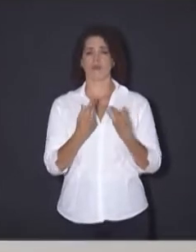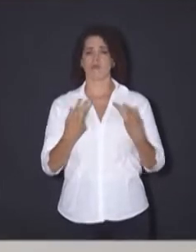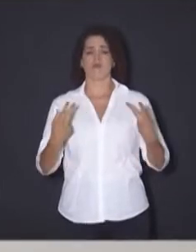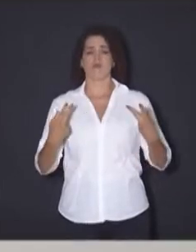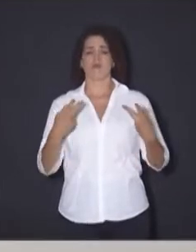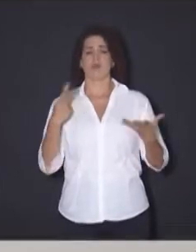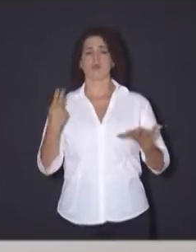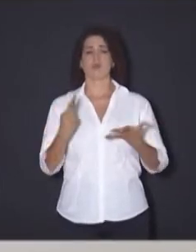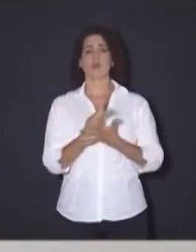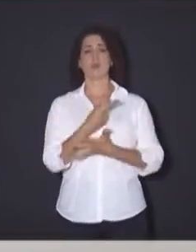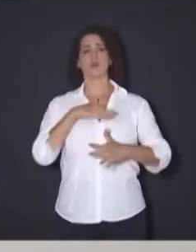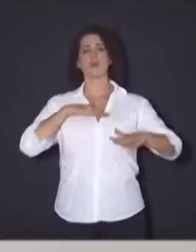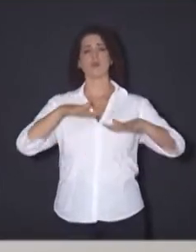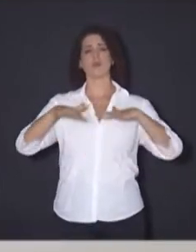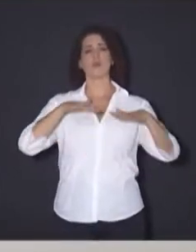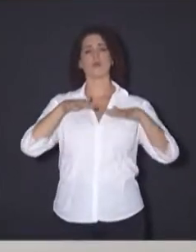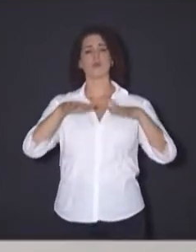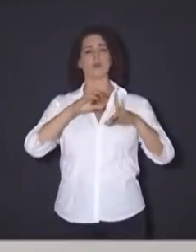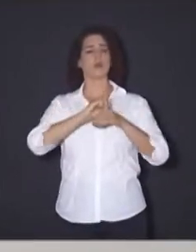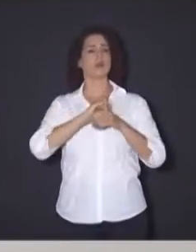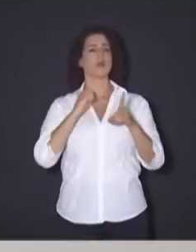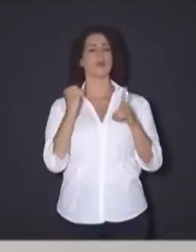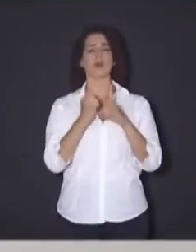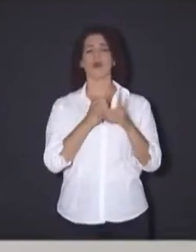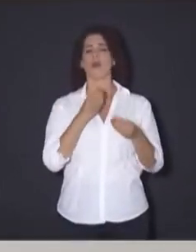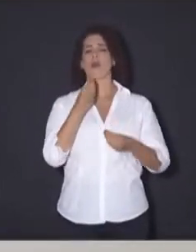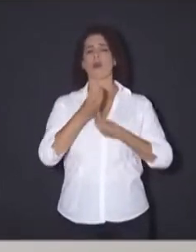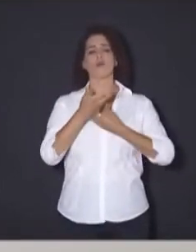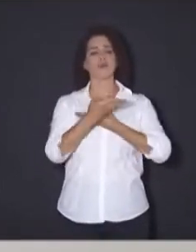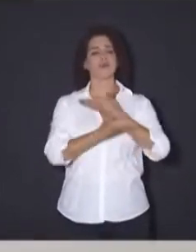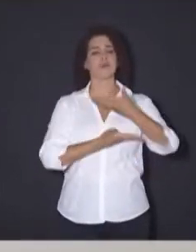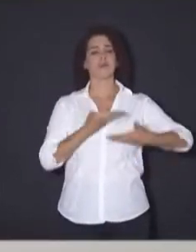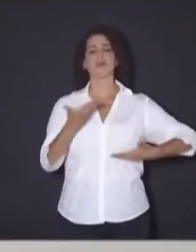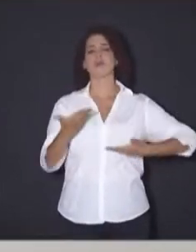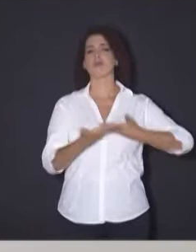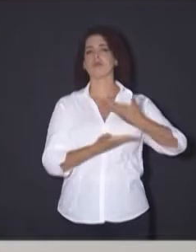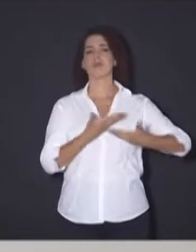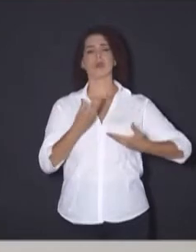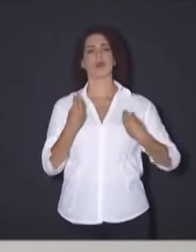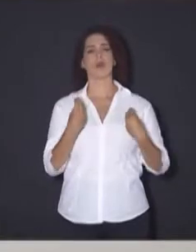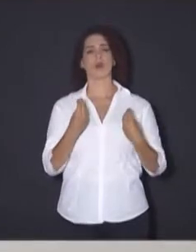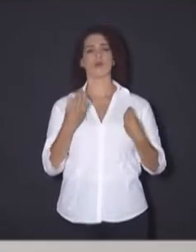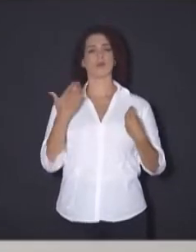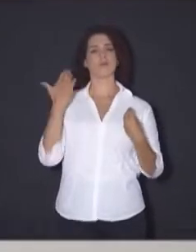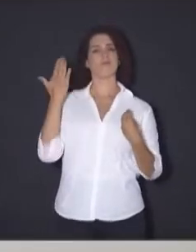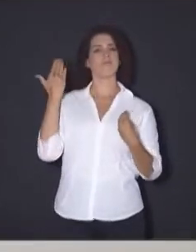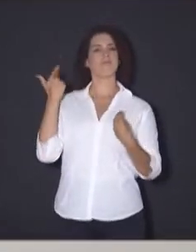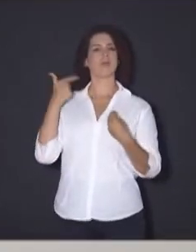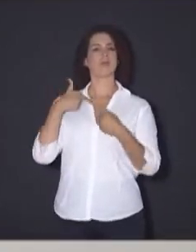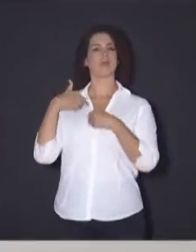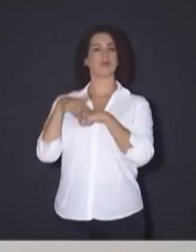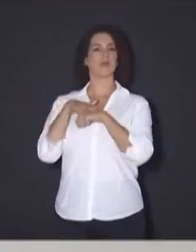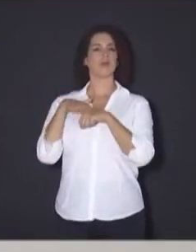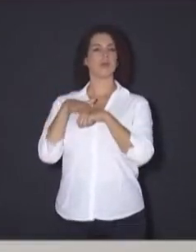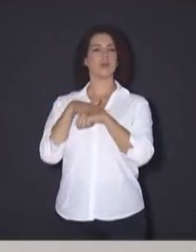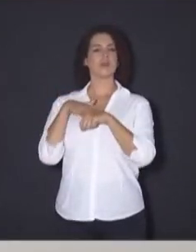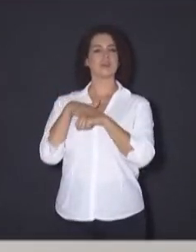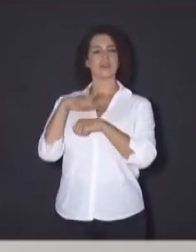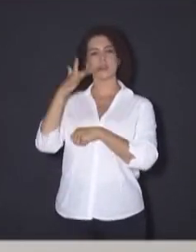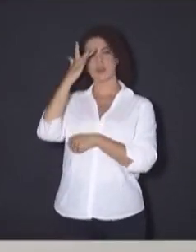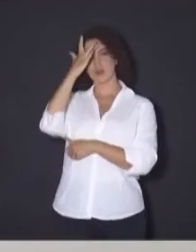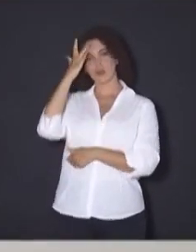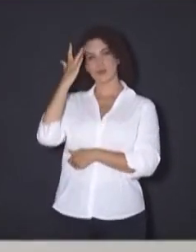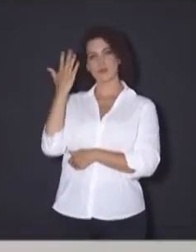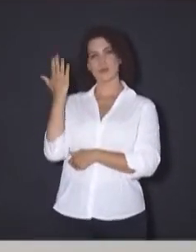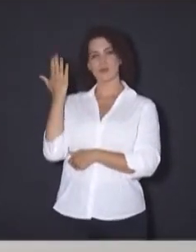sociais como é que eles se relacionam no dia a dia conversava com um rapaz aqui eu tive ter aqui